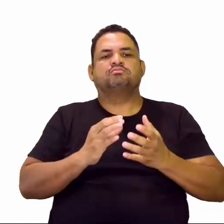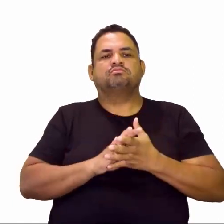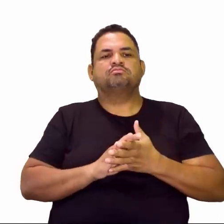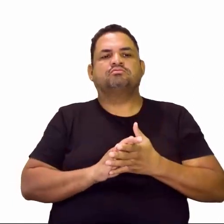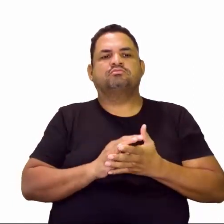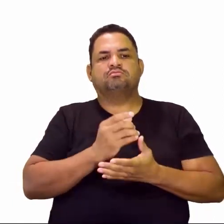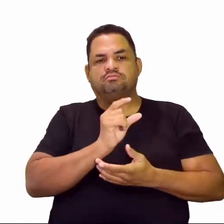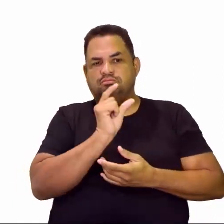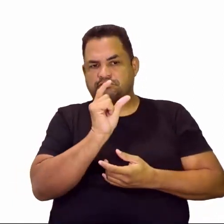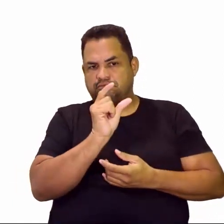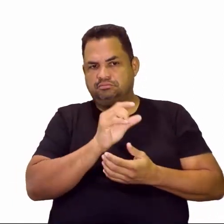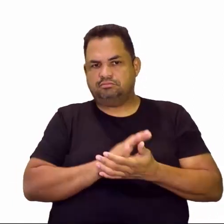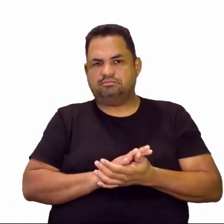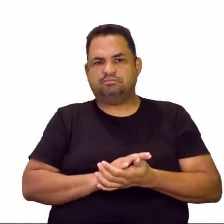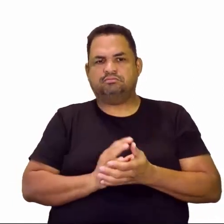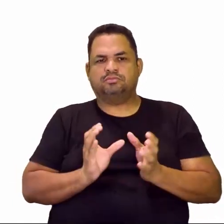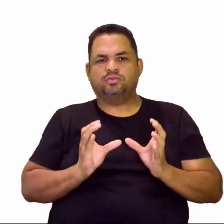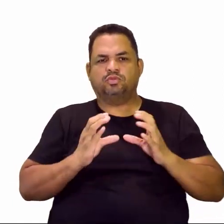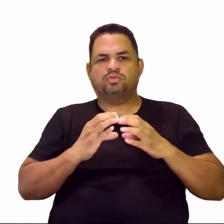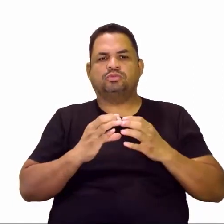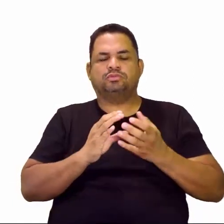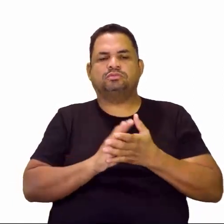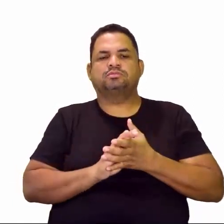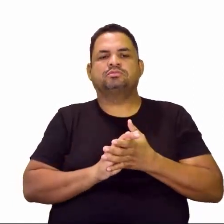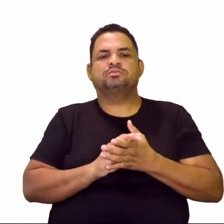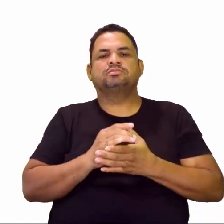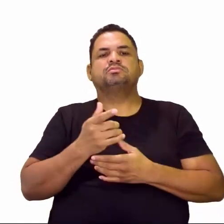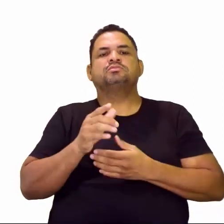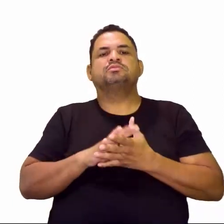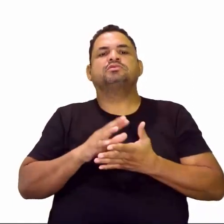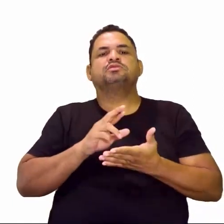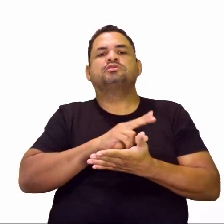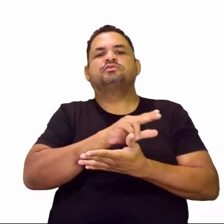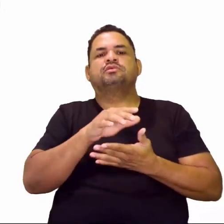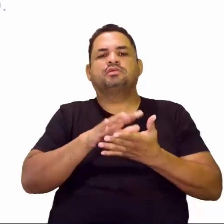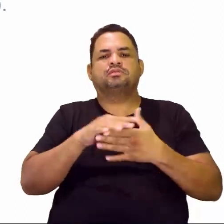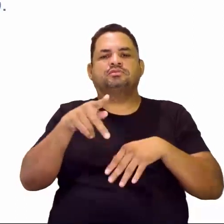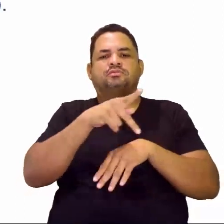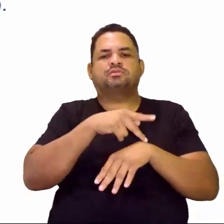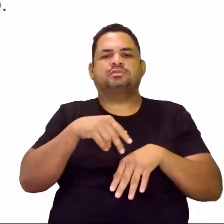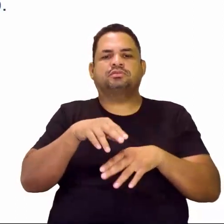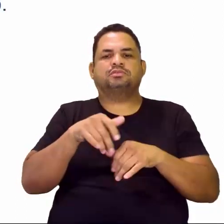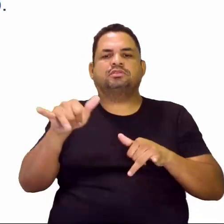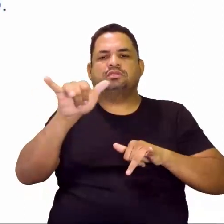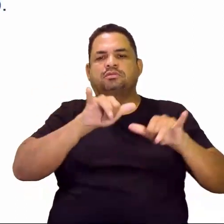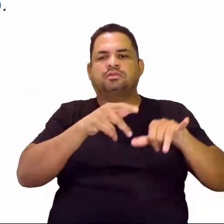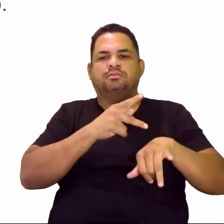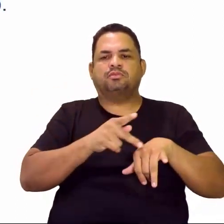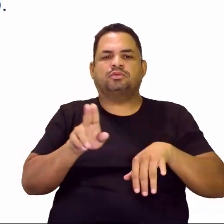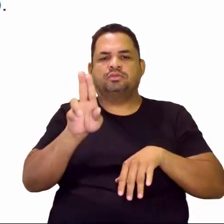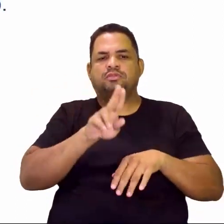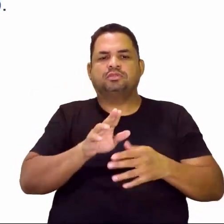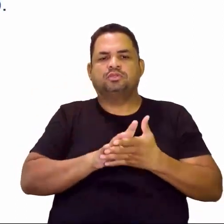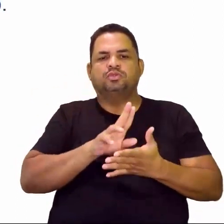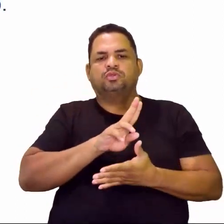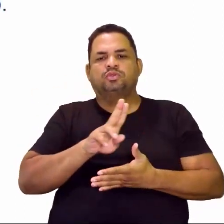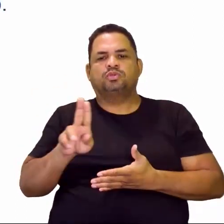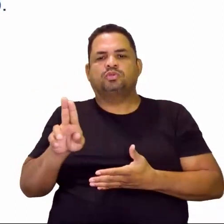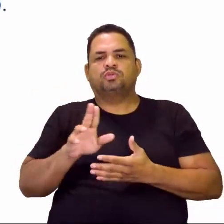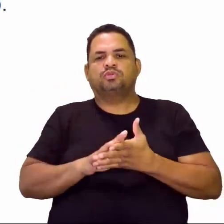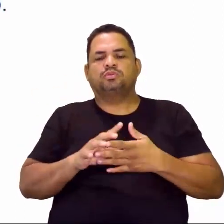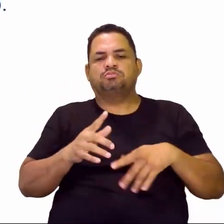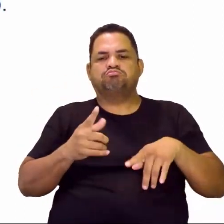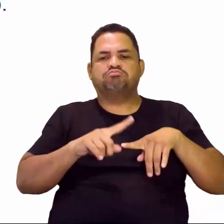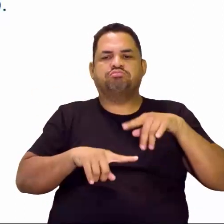cuja sigla representa a União Internacional de Química Pura e Aplicada. O nome do elemento químico